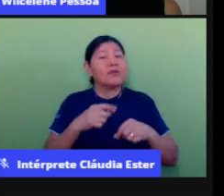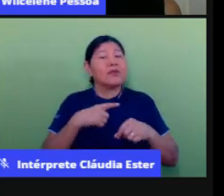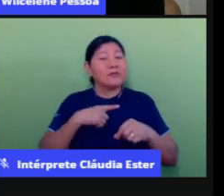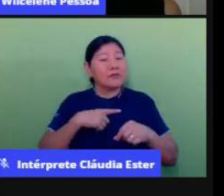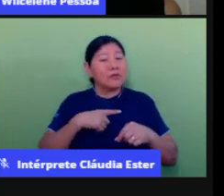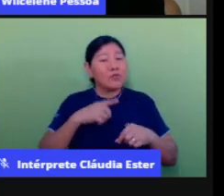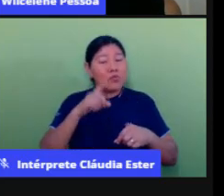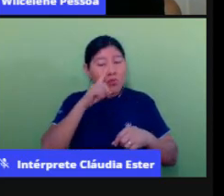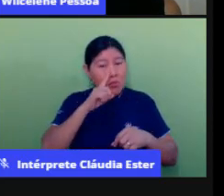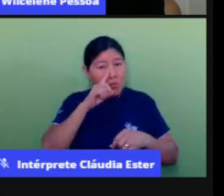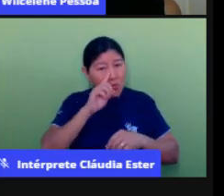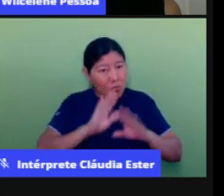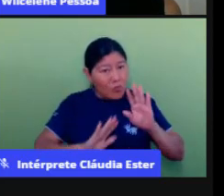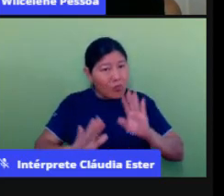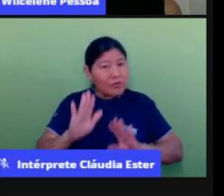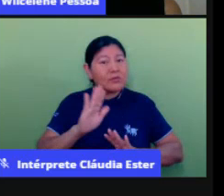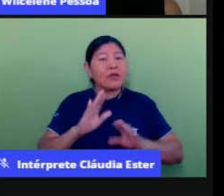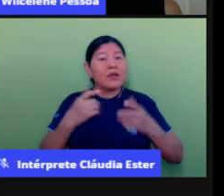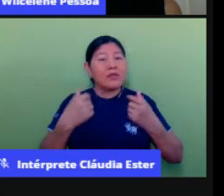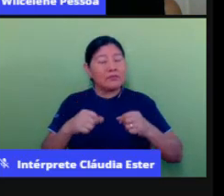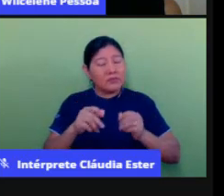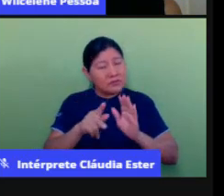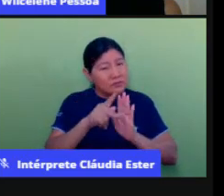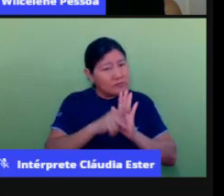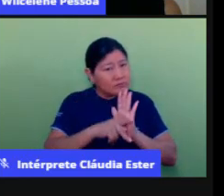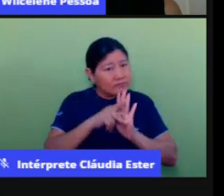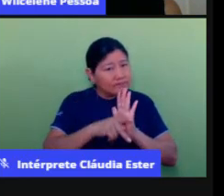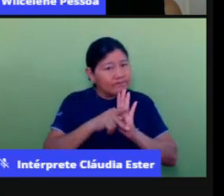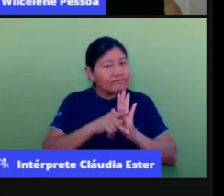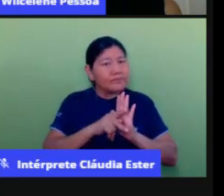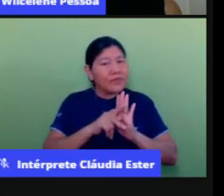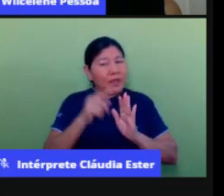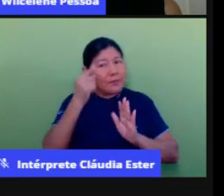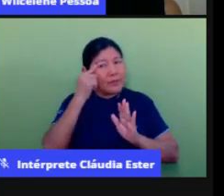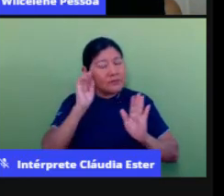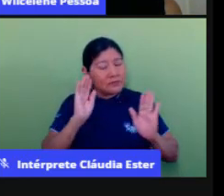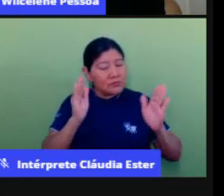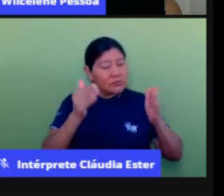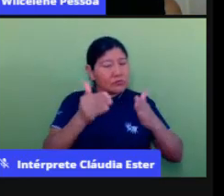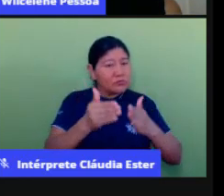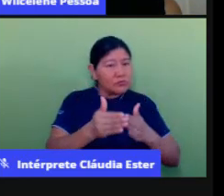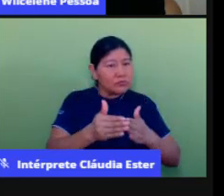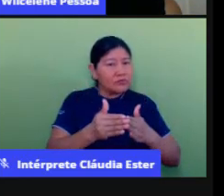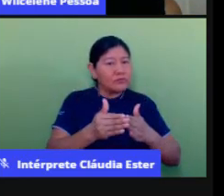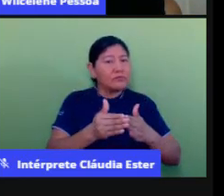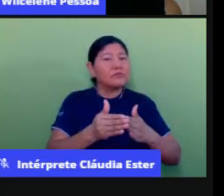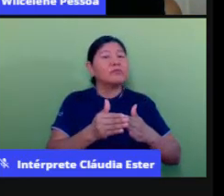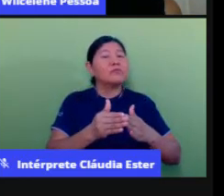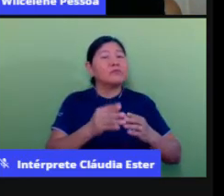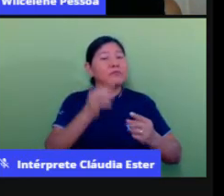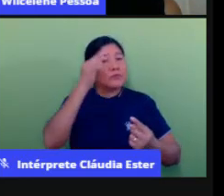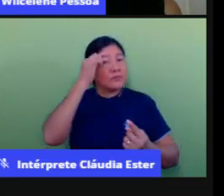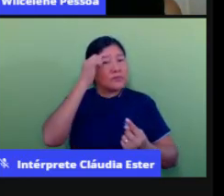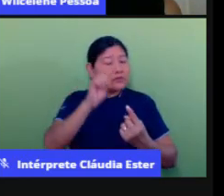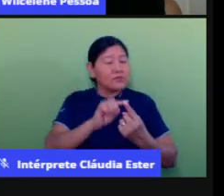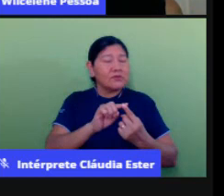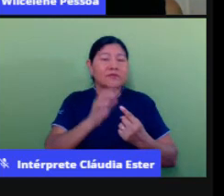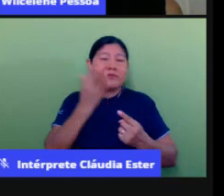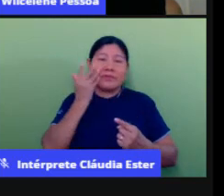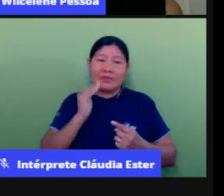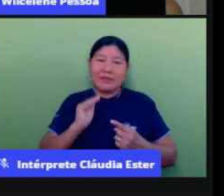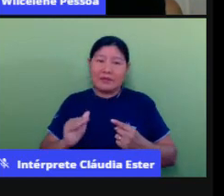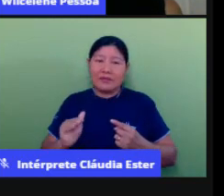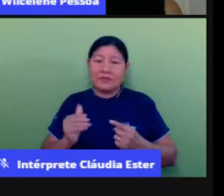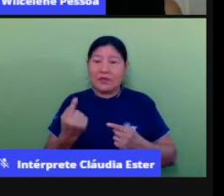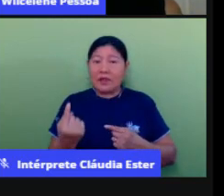pensadas, precisam ser planejadas, tendo a criança como um foco e cada professor, então, entendendo a sua